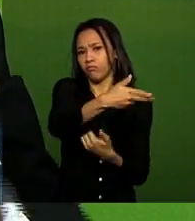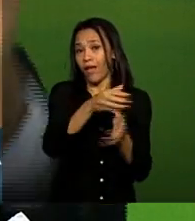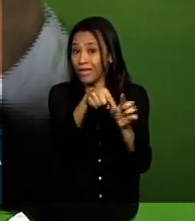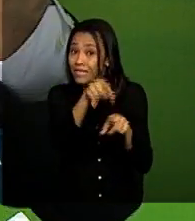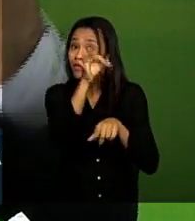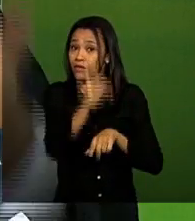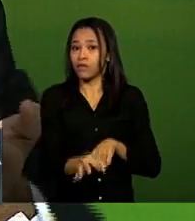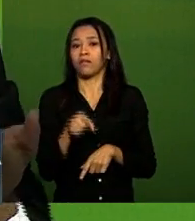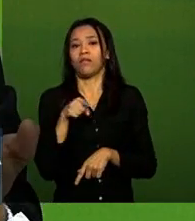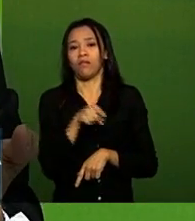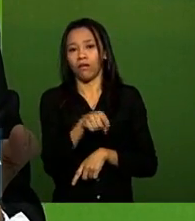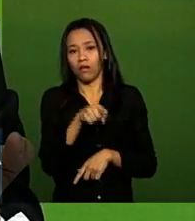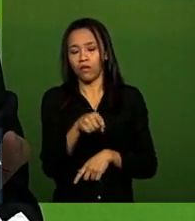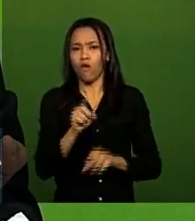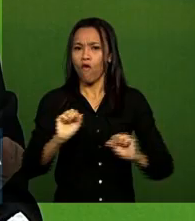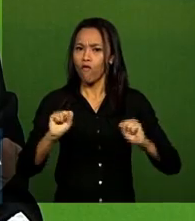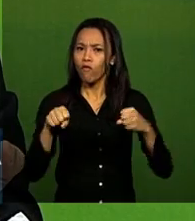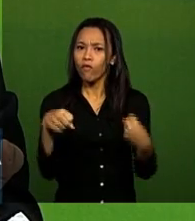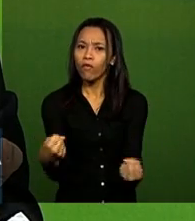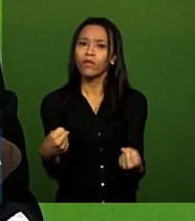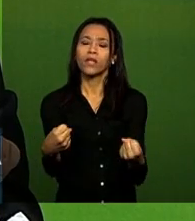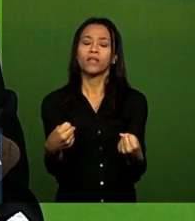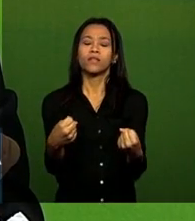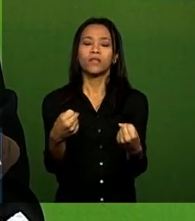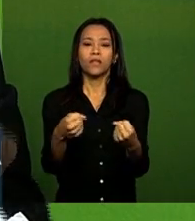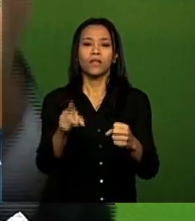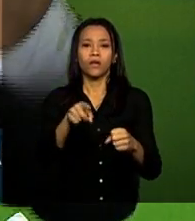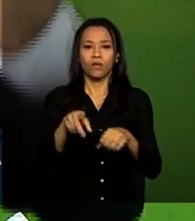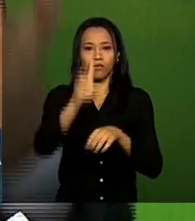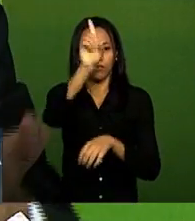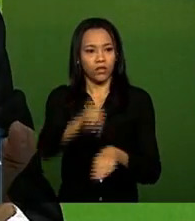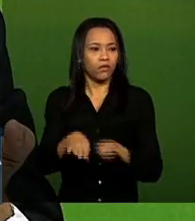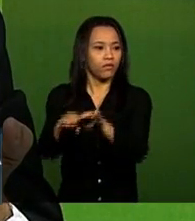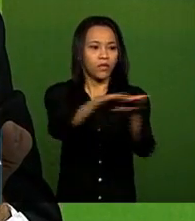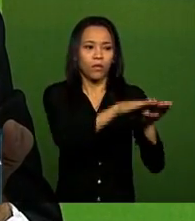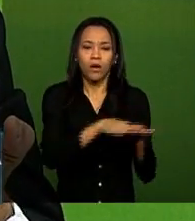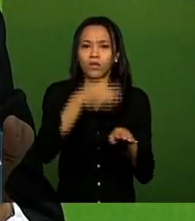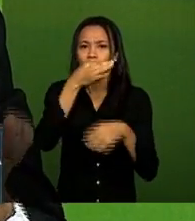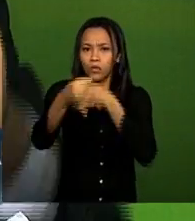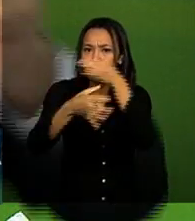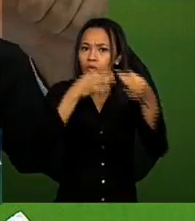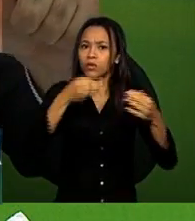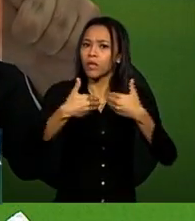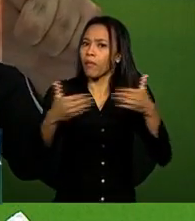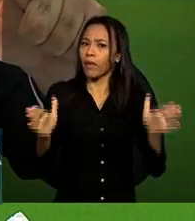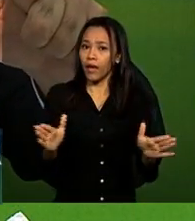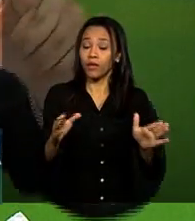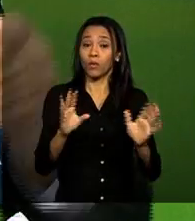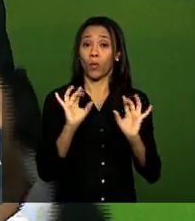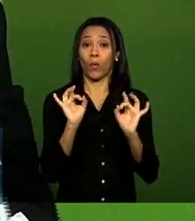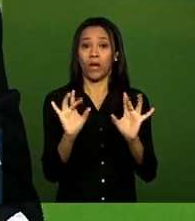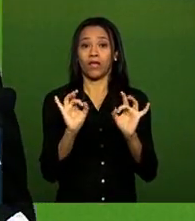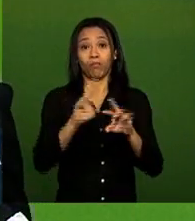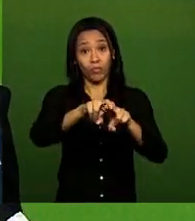entre fortalecer a democracia representativa com cada vez mais qualidade por isso a reforma política e ao